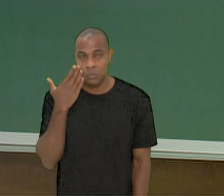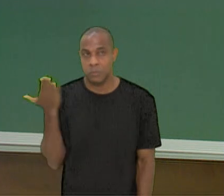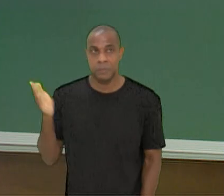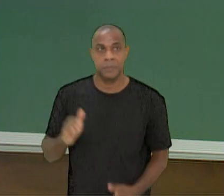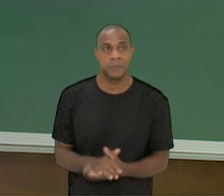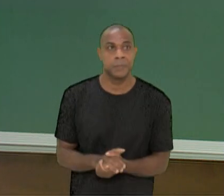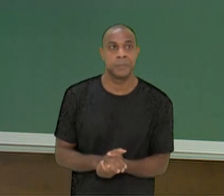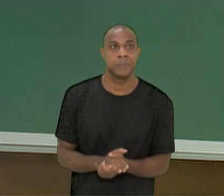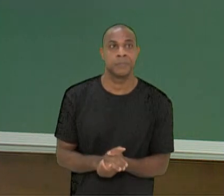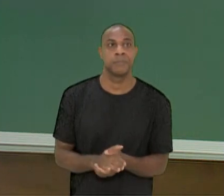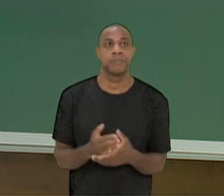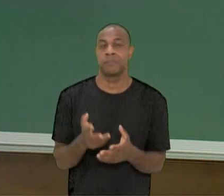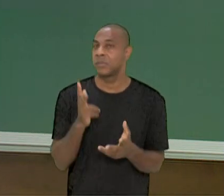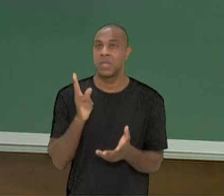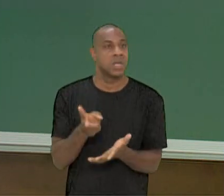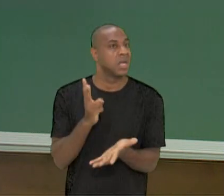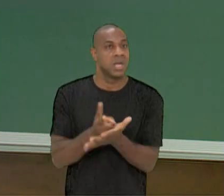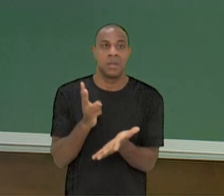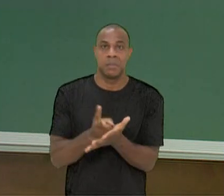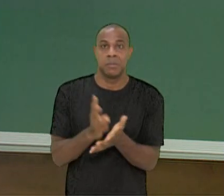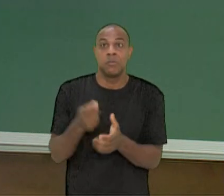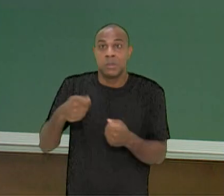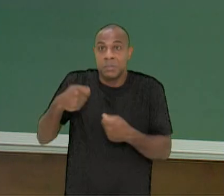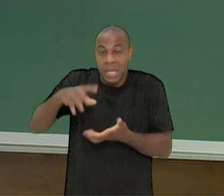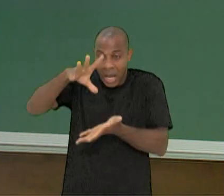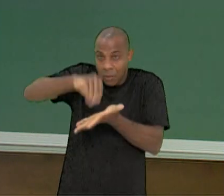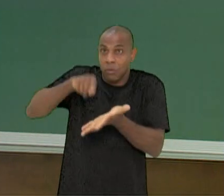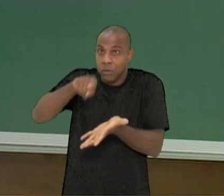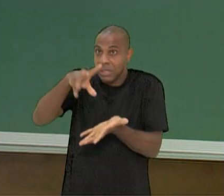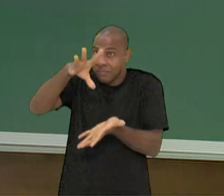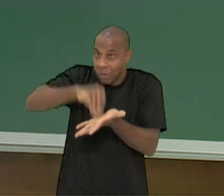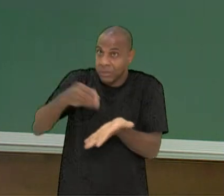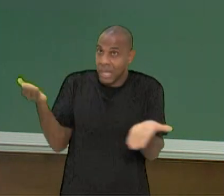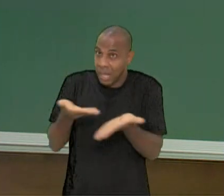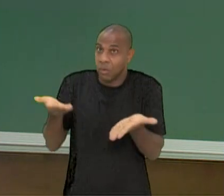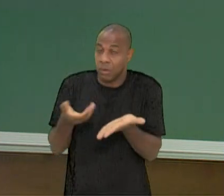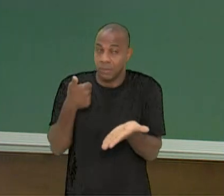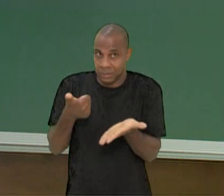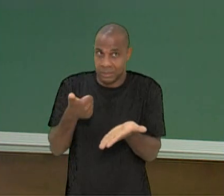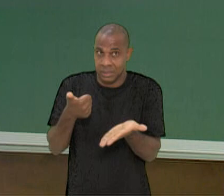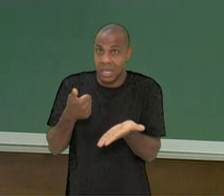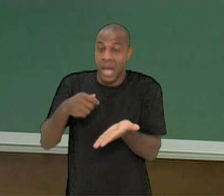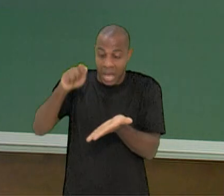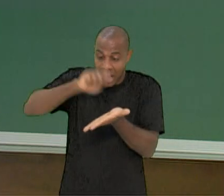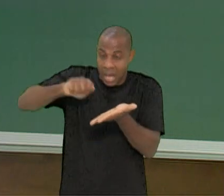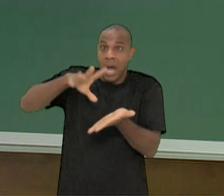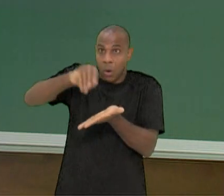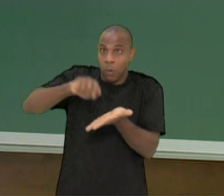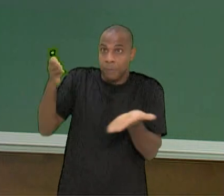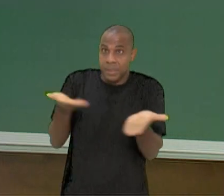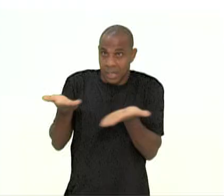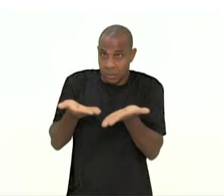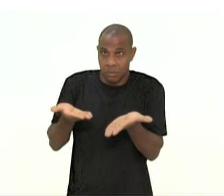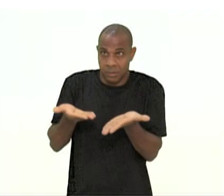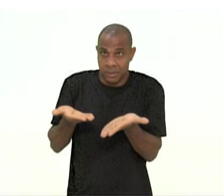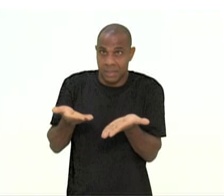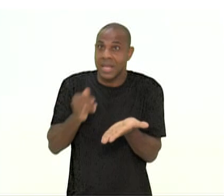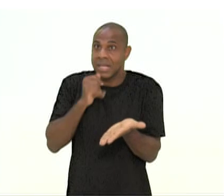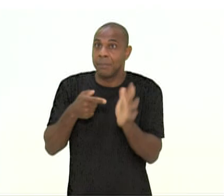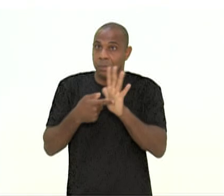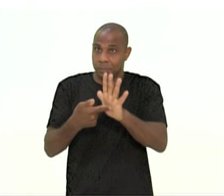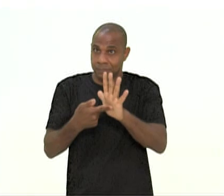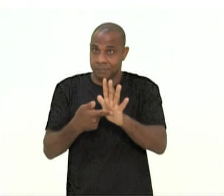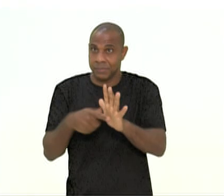Repare que o primeiro parágrafo é o mesmo, tá? Você só vai precisar anotar o exemplo que eu vou te dar. Então, anote aqui o exemplo B, e a gente já